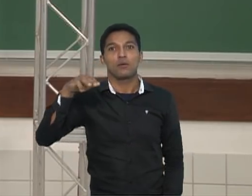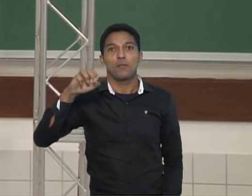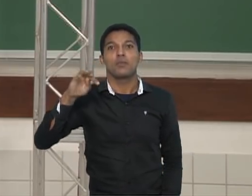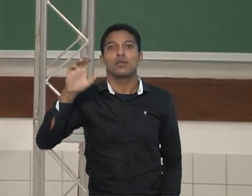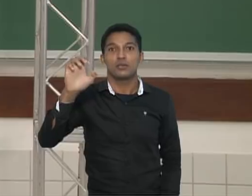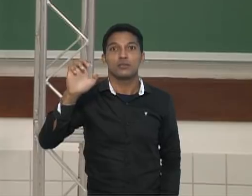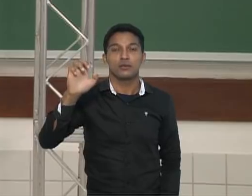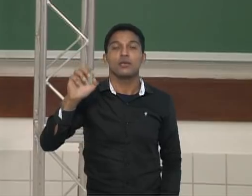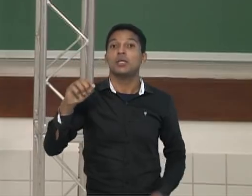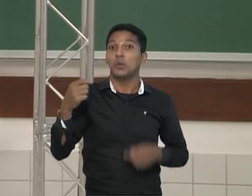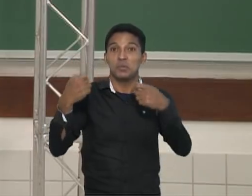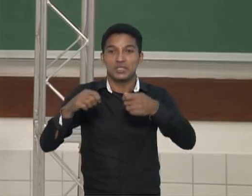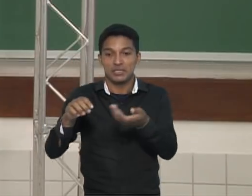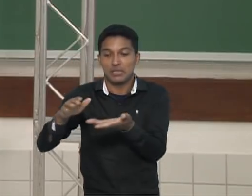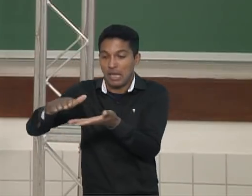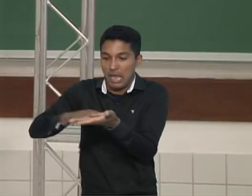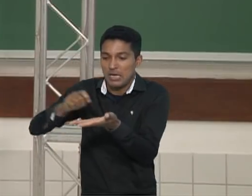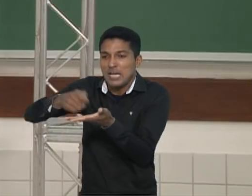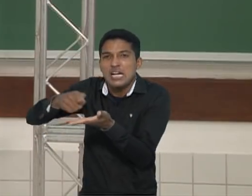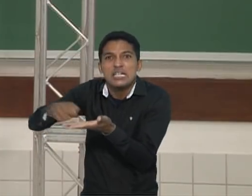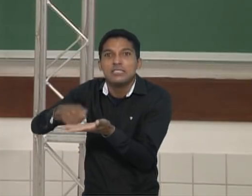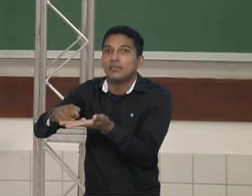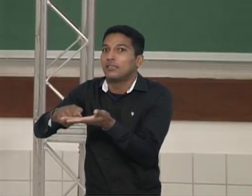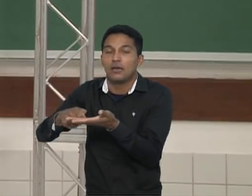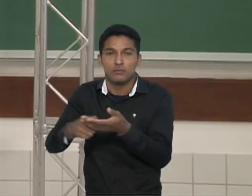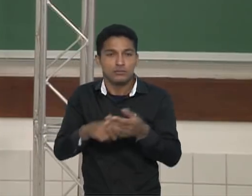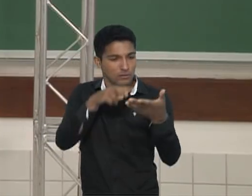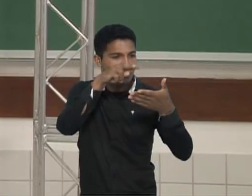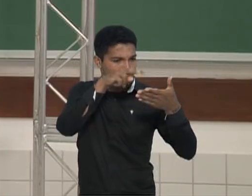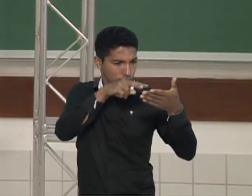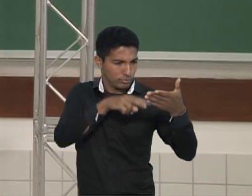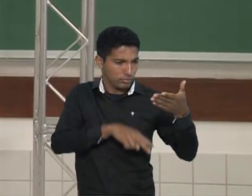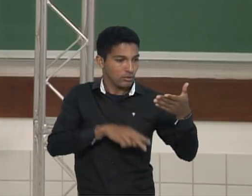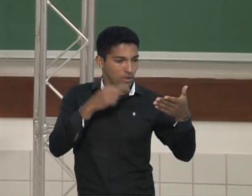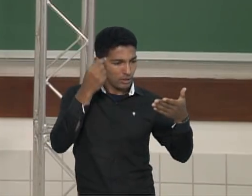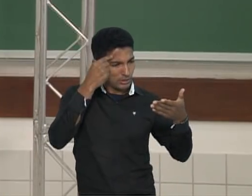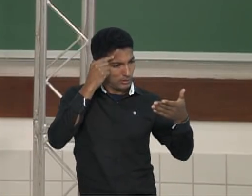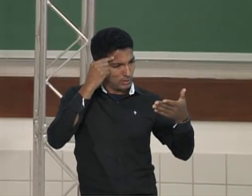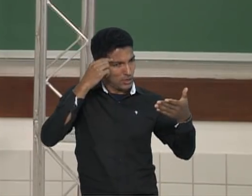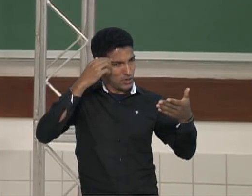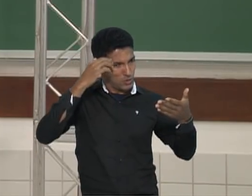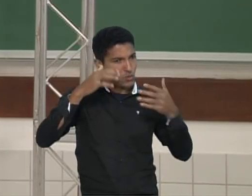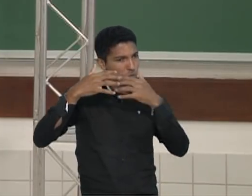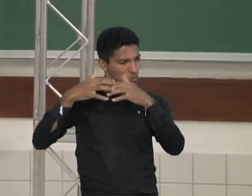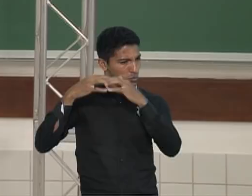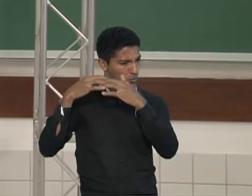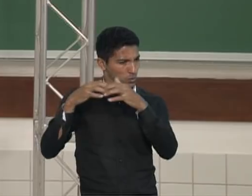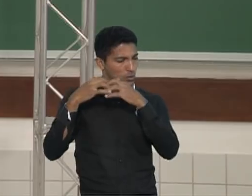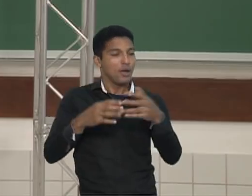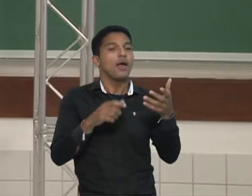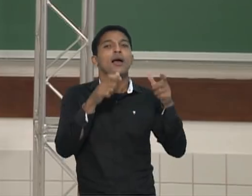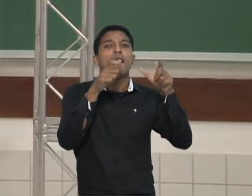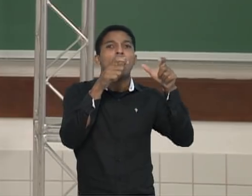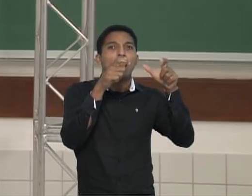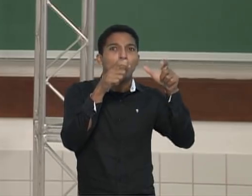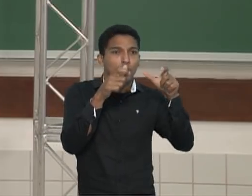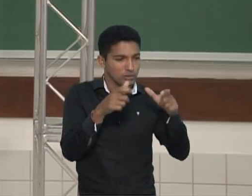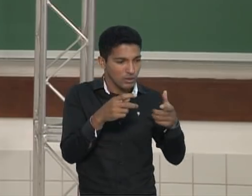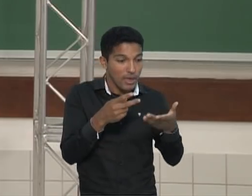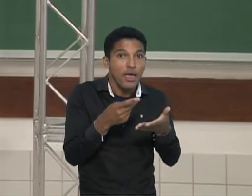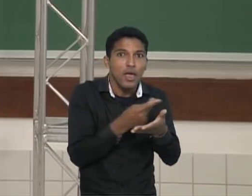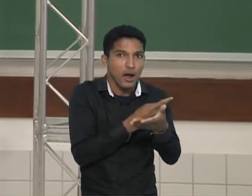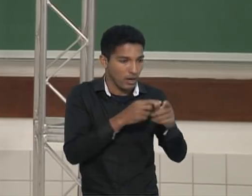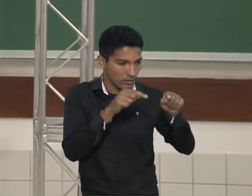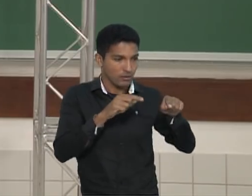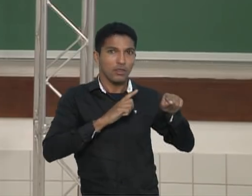não precisam resolver nenhum cálculo, tá bom? É só vocês verificarem ali que deve ter algum erro já visualizando a